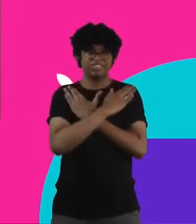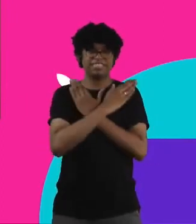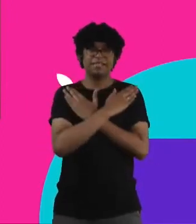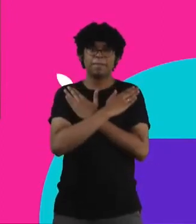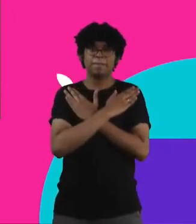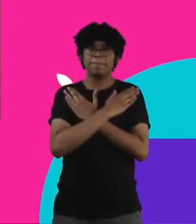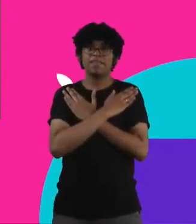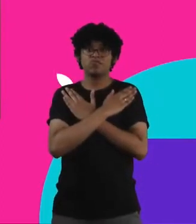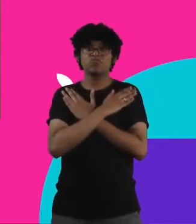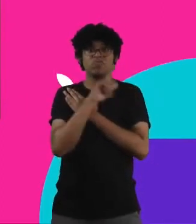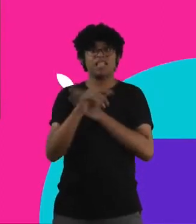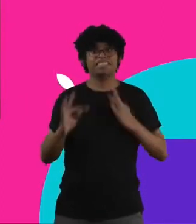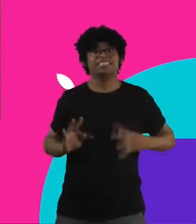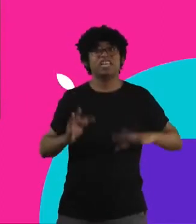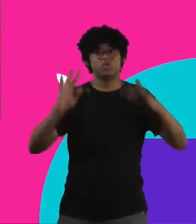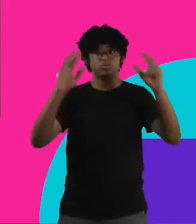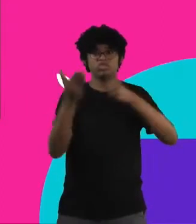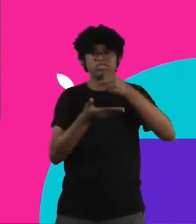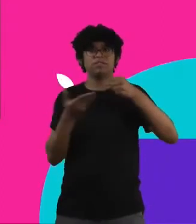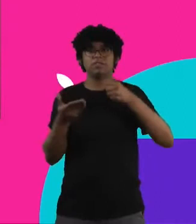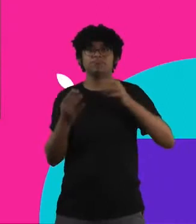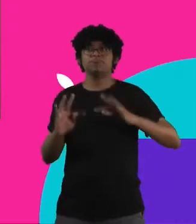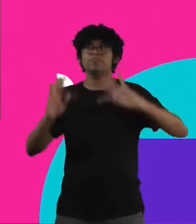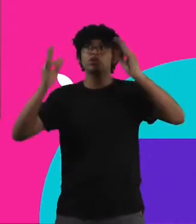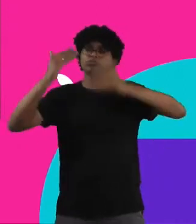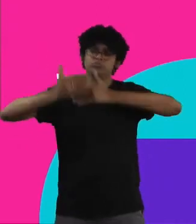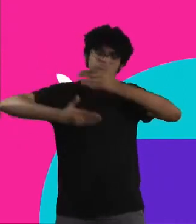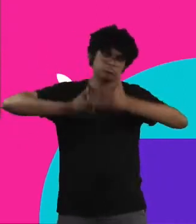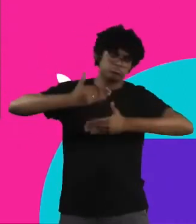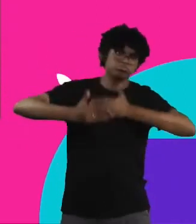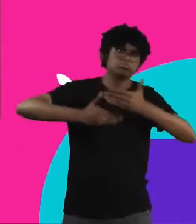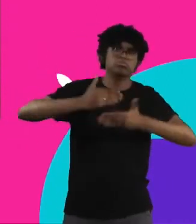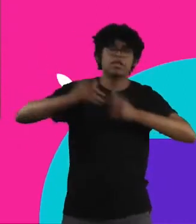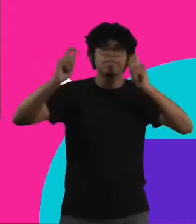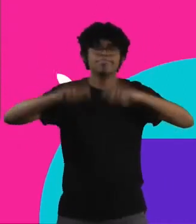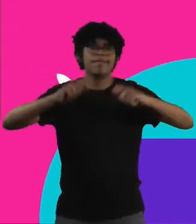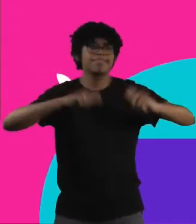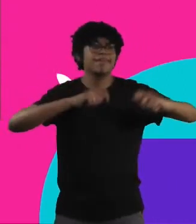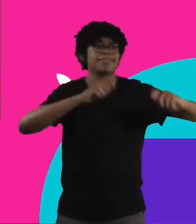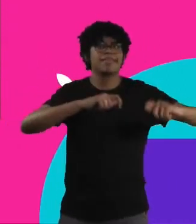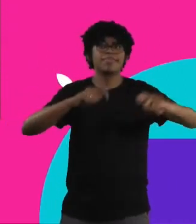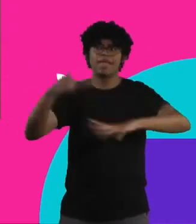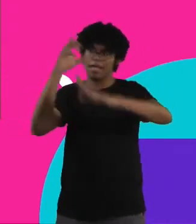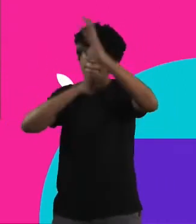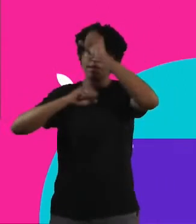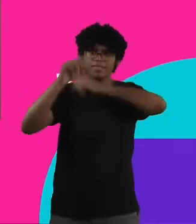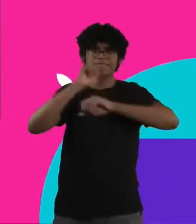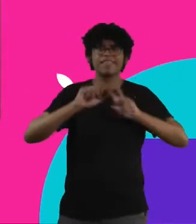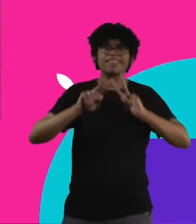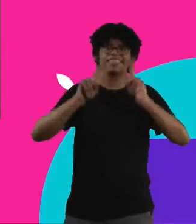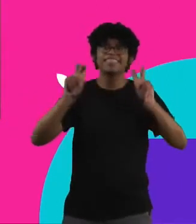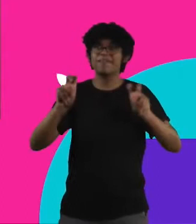na tecnologia, porque cada vez mais você tem a tecnologia avançando, a capacidade das pessoas aprenderem sobre isso e